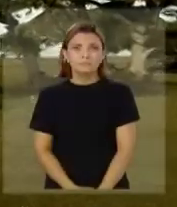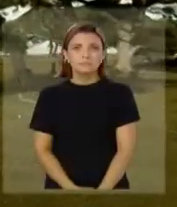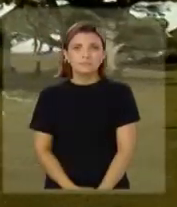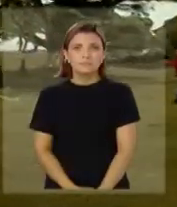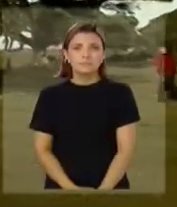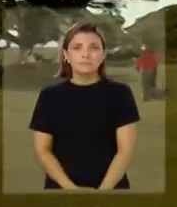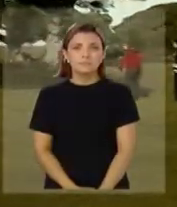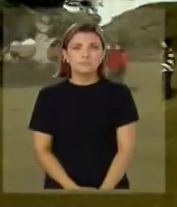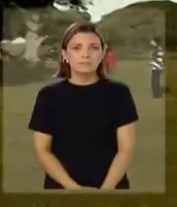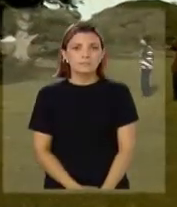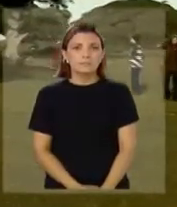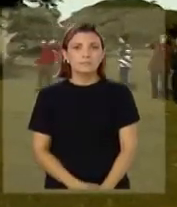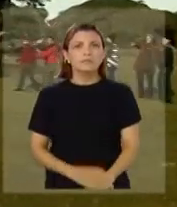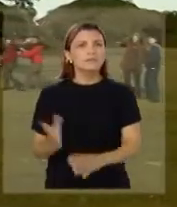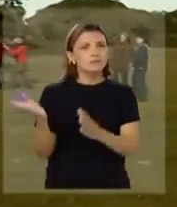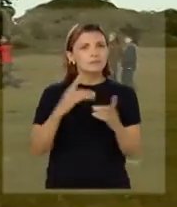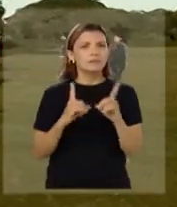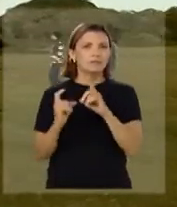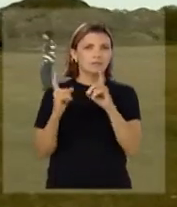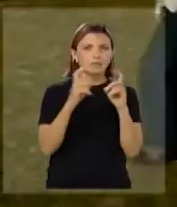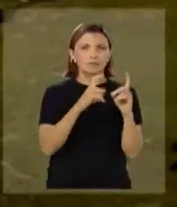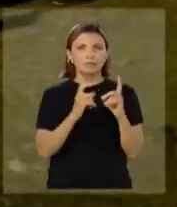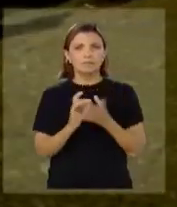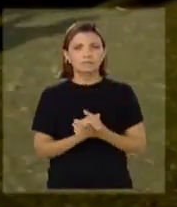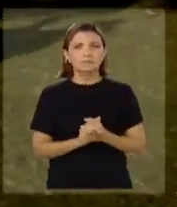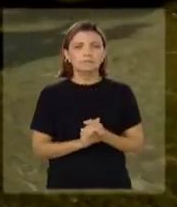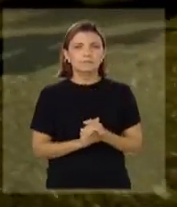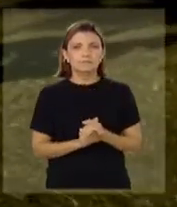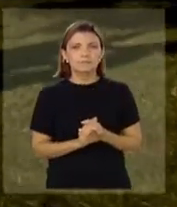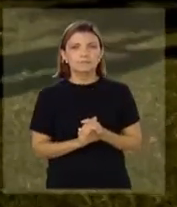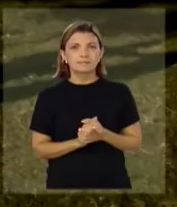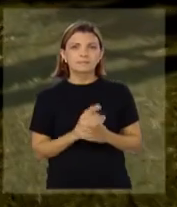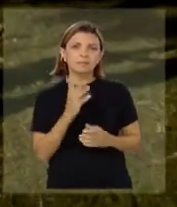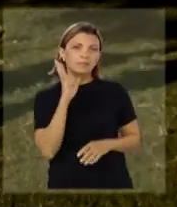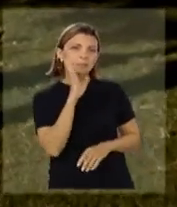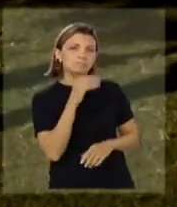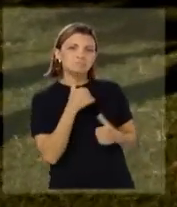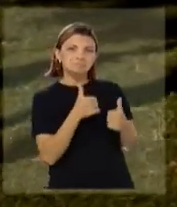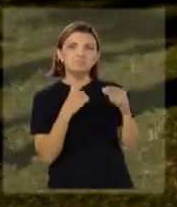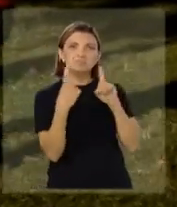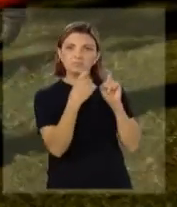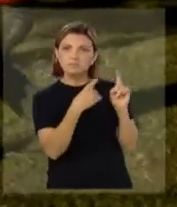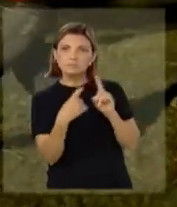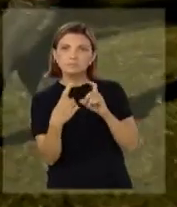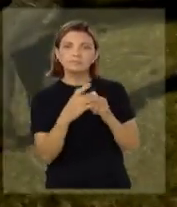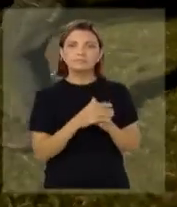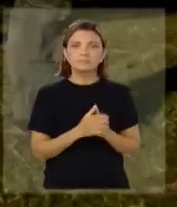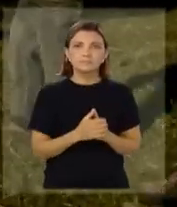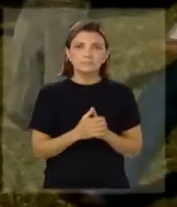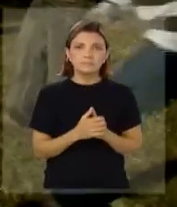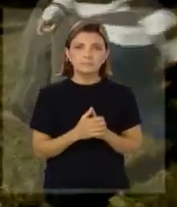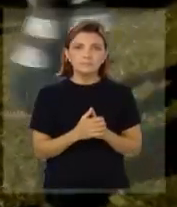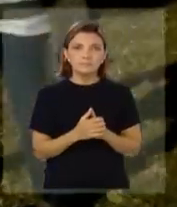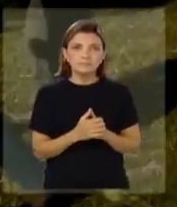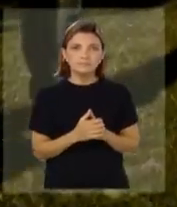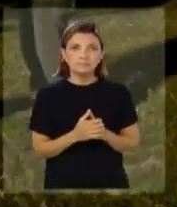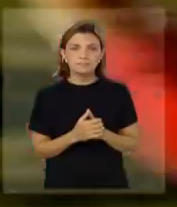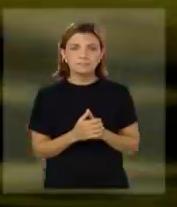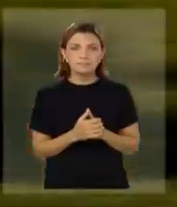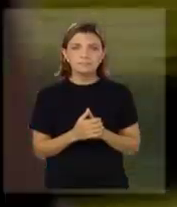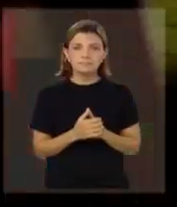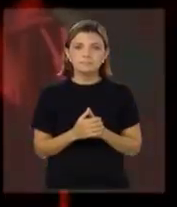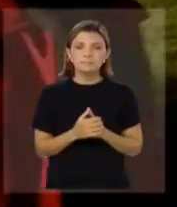Ô Bia, vem aqui rapidinho, uma foto. Cara, aqui, isso, esse lado tá ótimo esse ano. Agora, tirar uma foto do